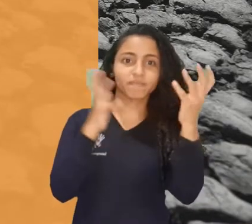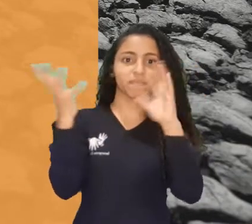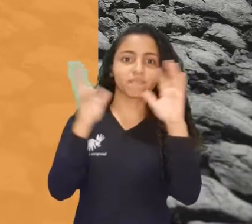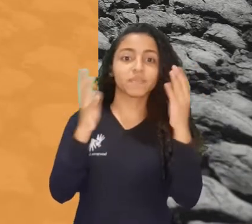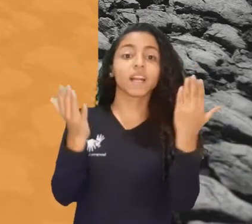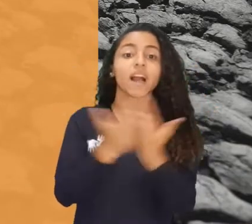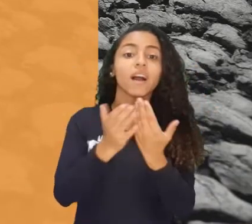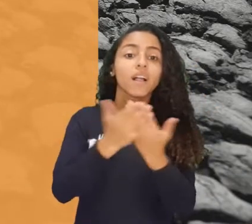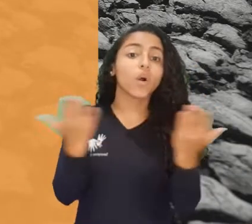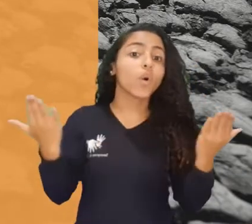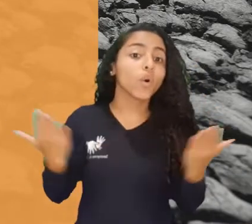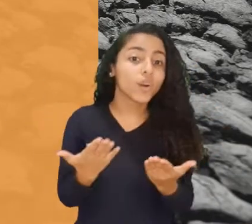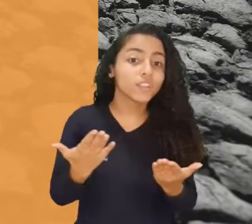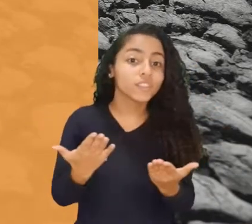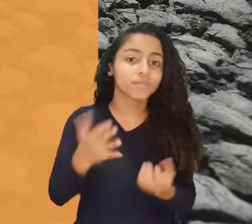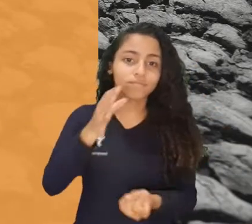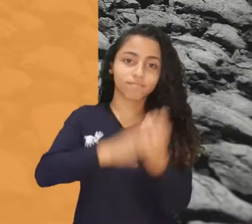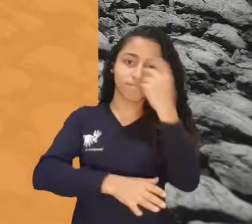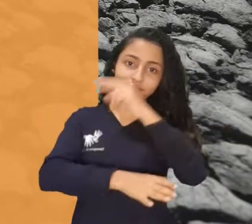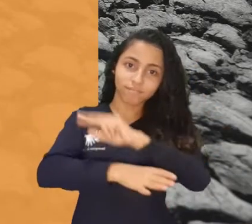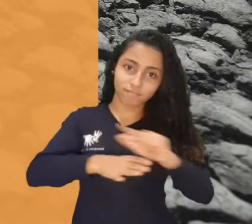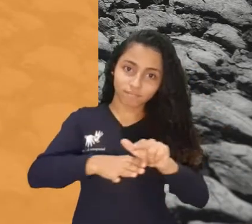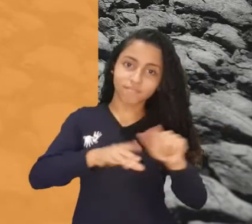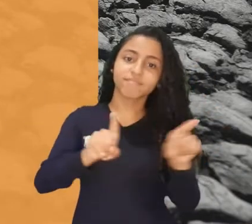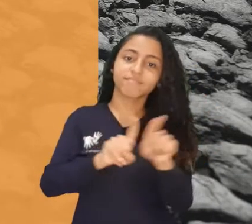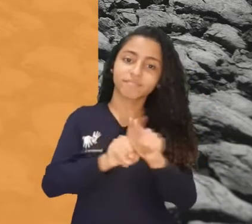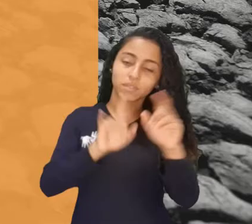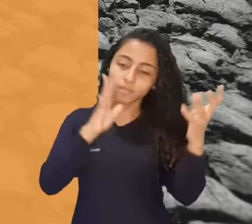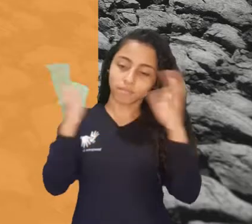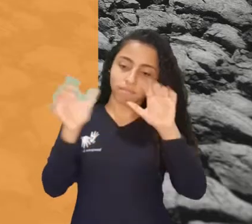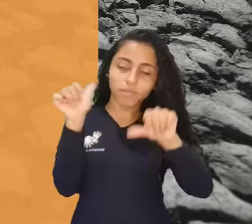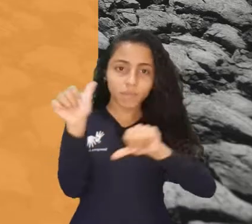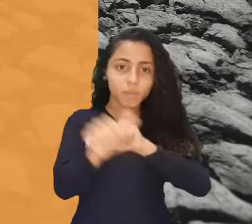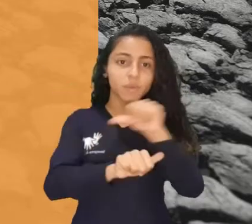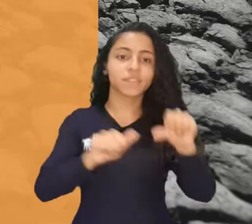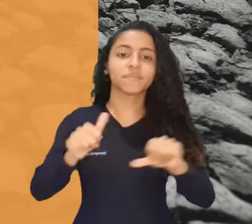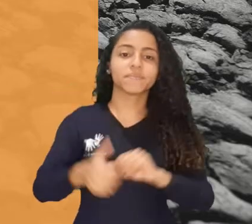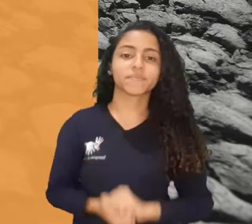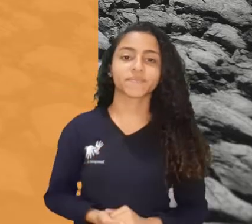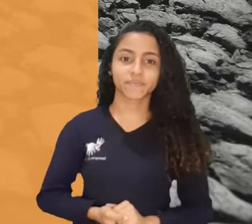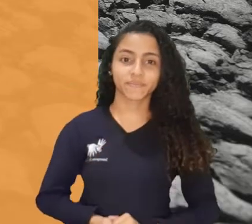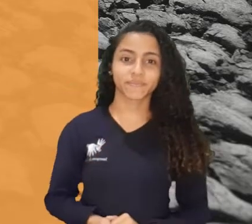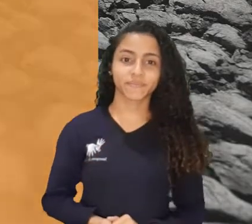hoje, biodiversidade e mudanças climáticas.